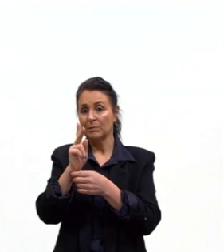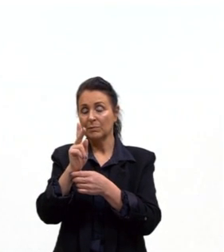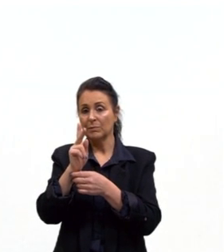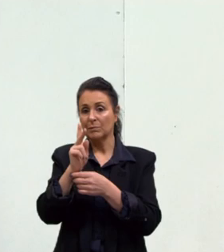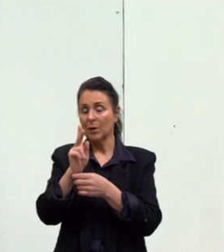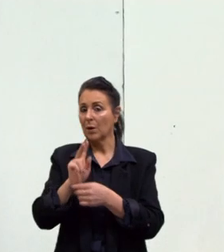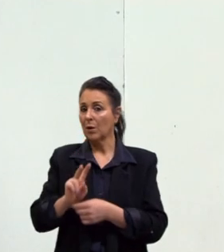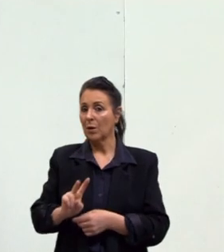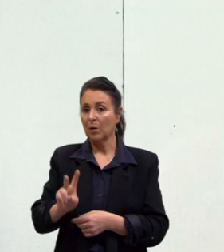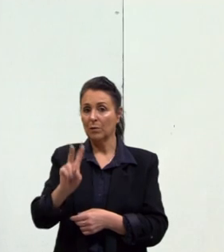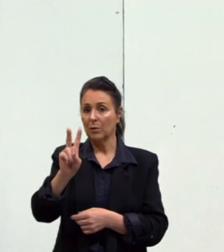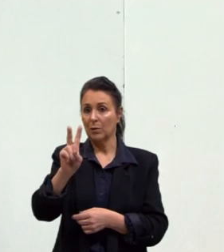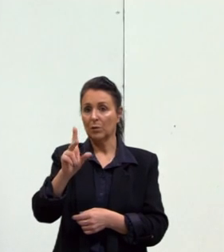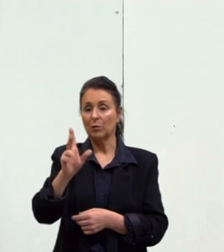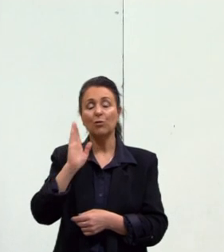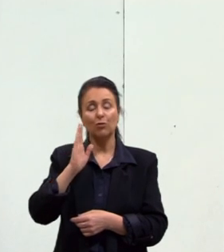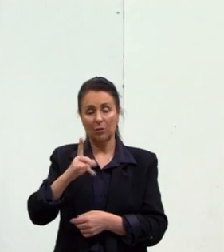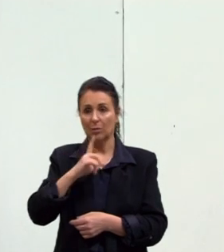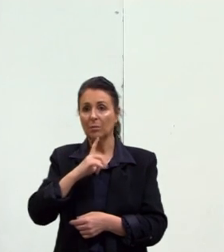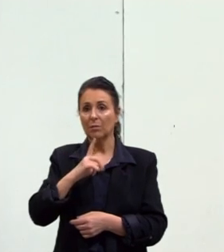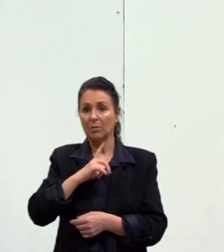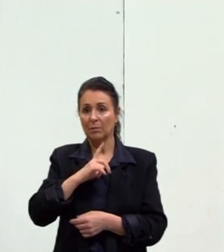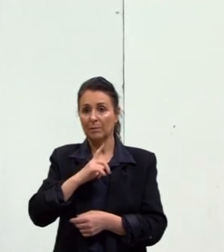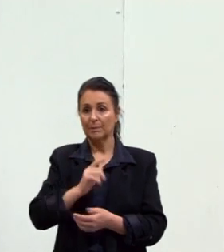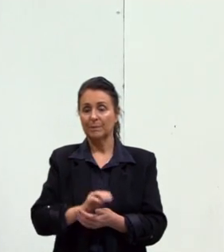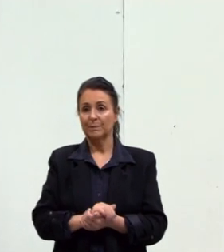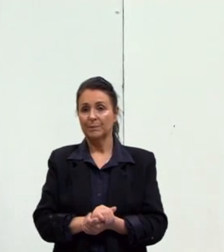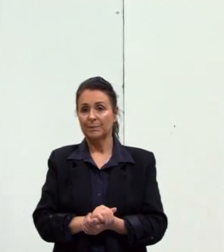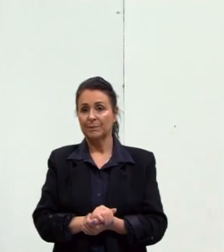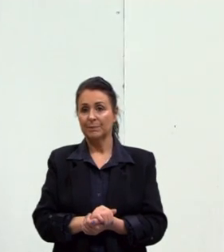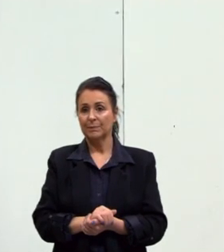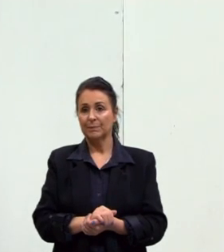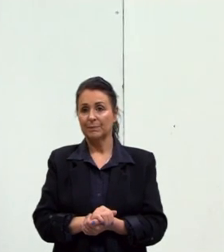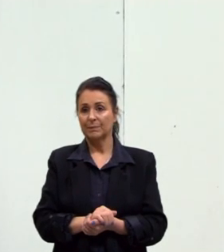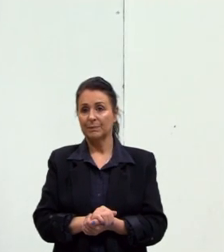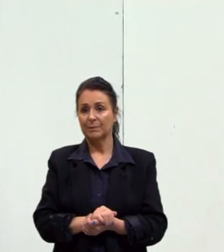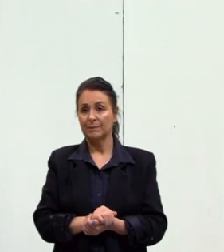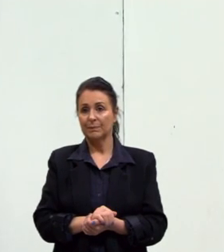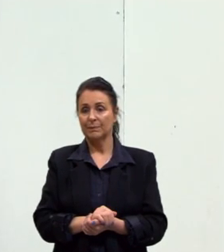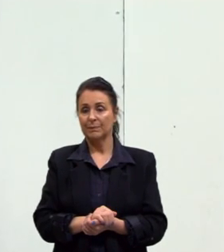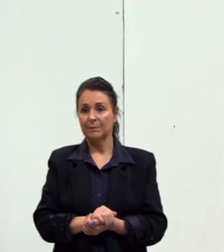a gente não precisa se preocupar com ele né